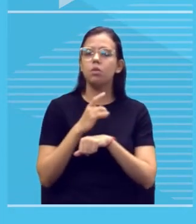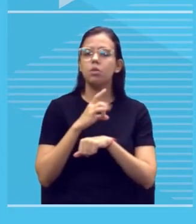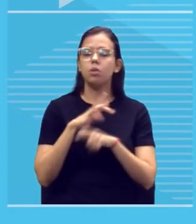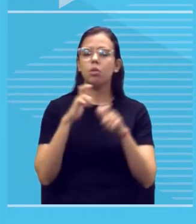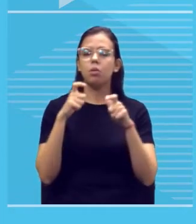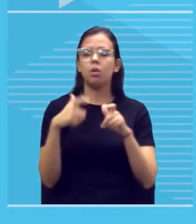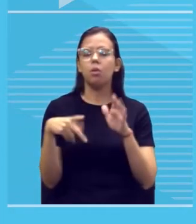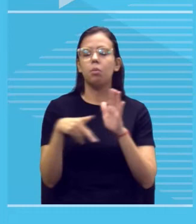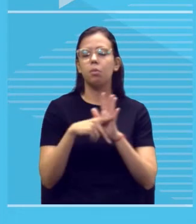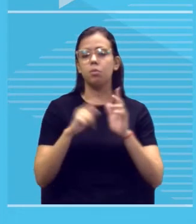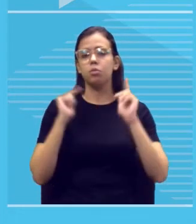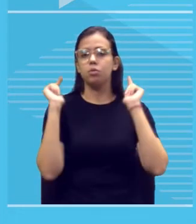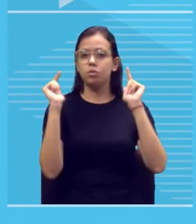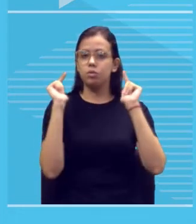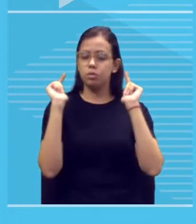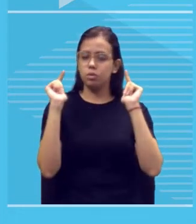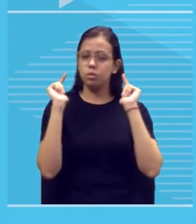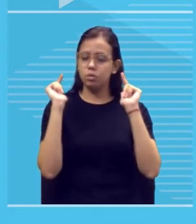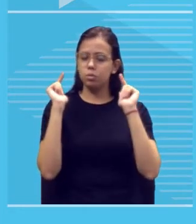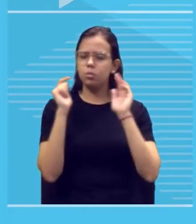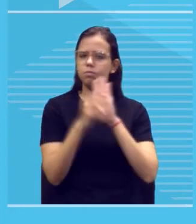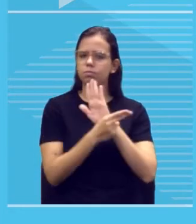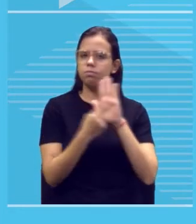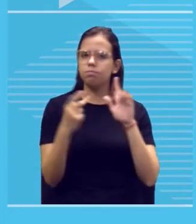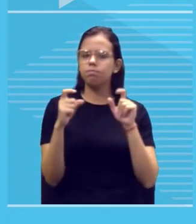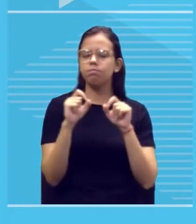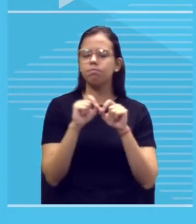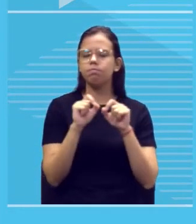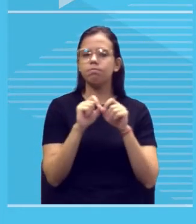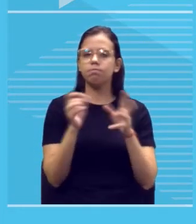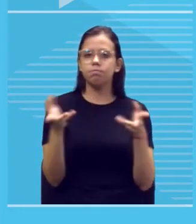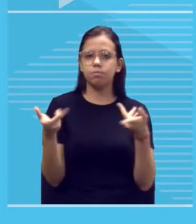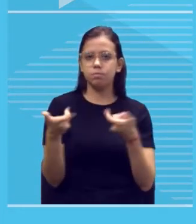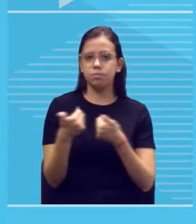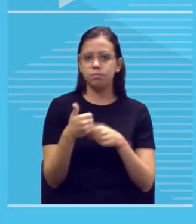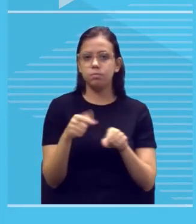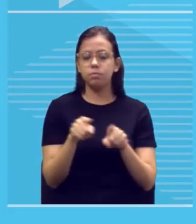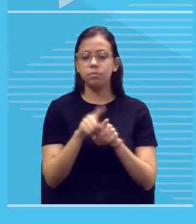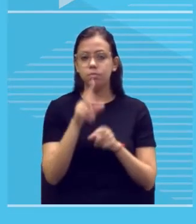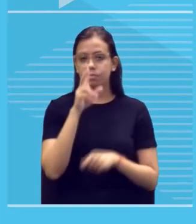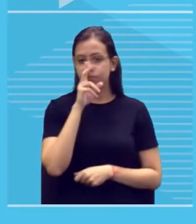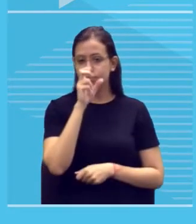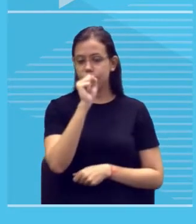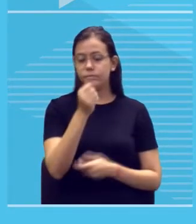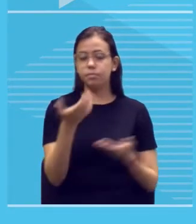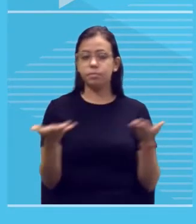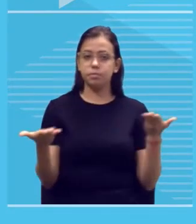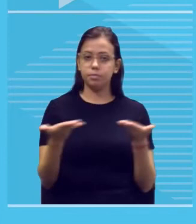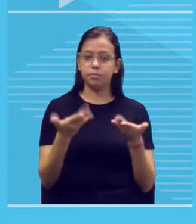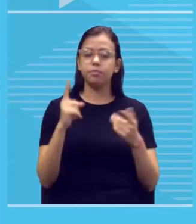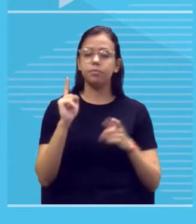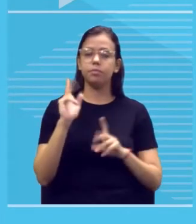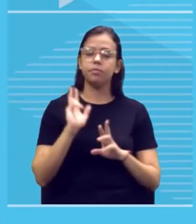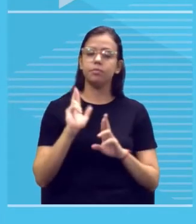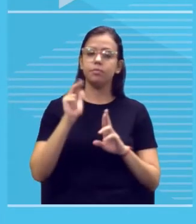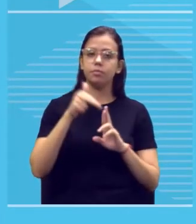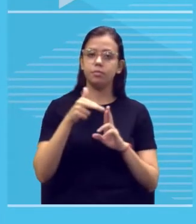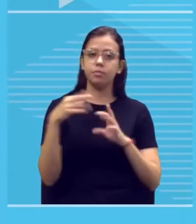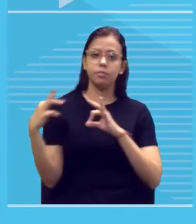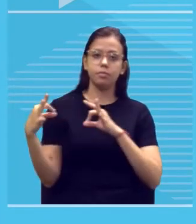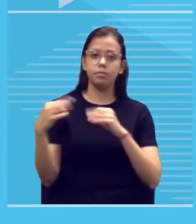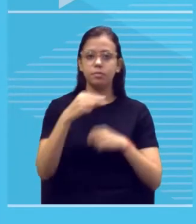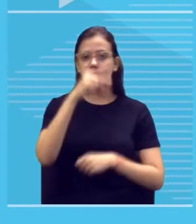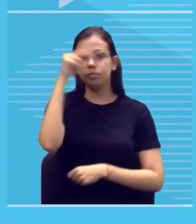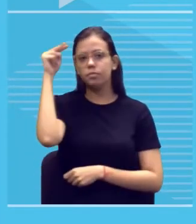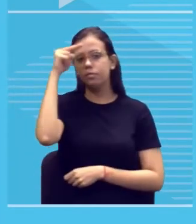e o brecht fez isso com tamanha força tamanho a propriedade e ele é referência em toda